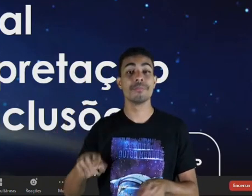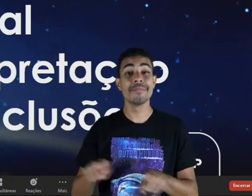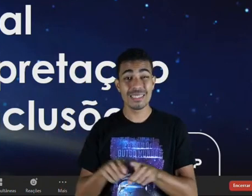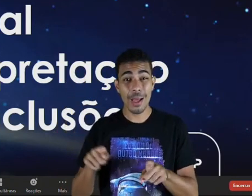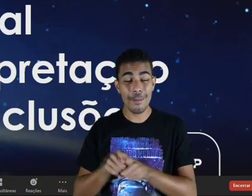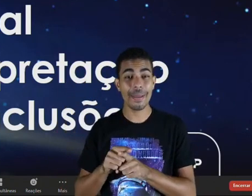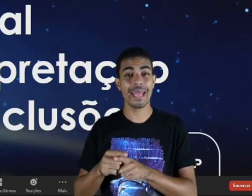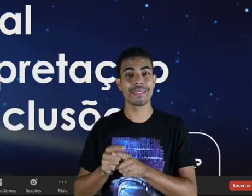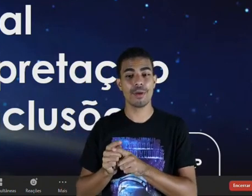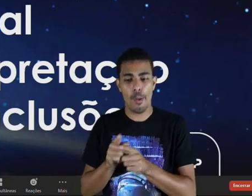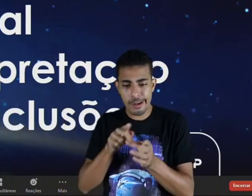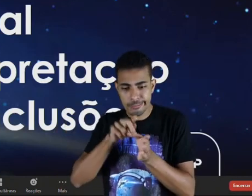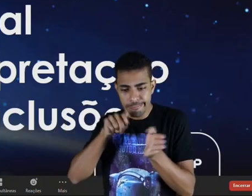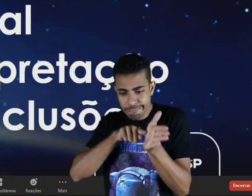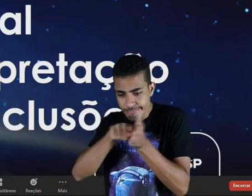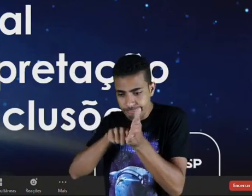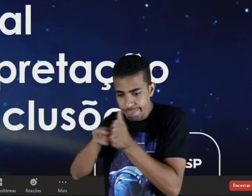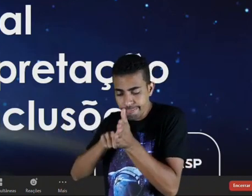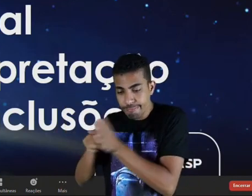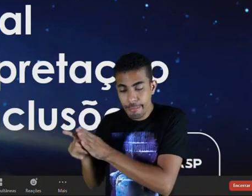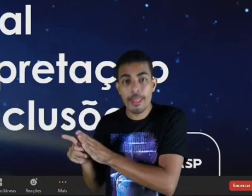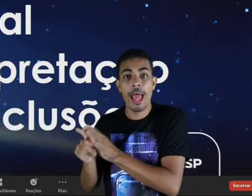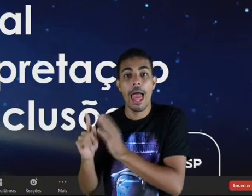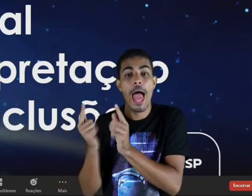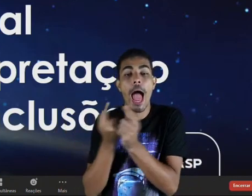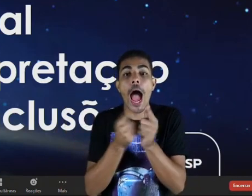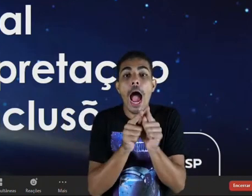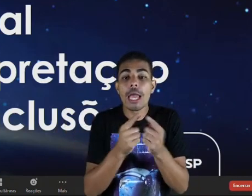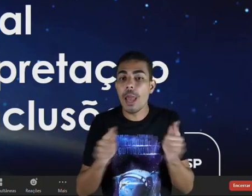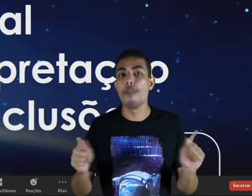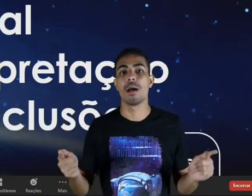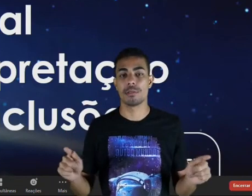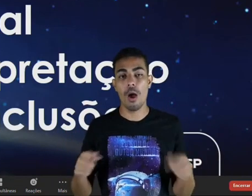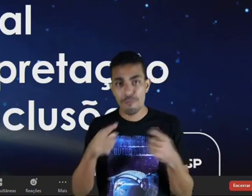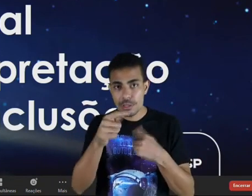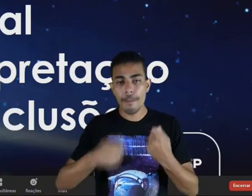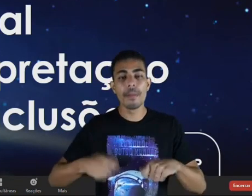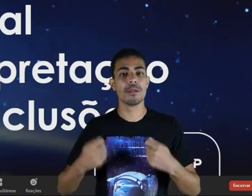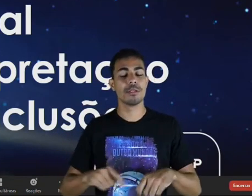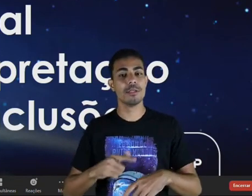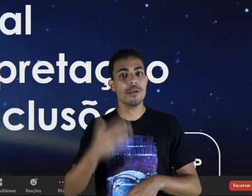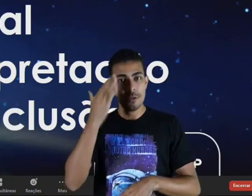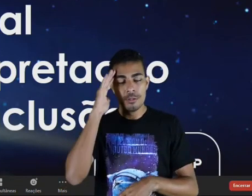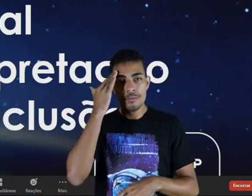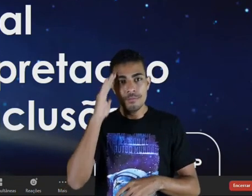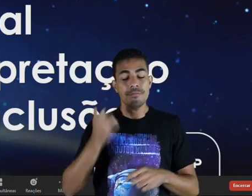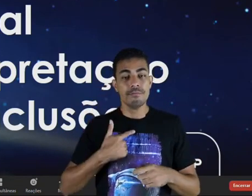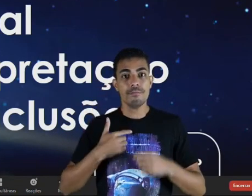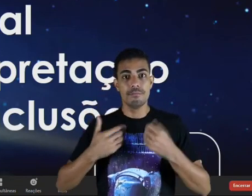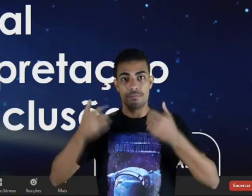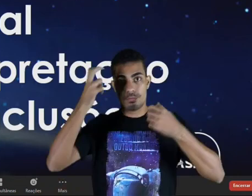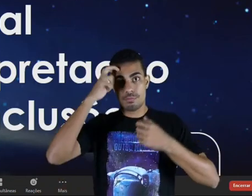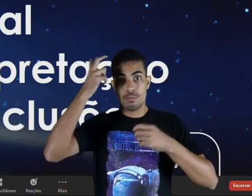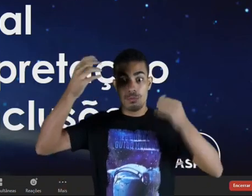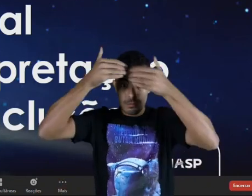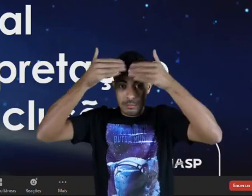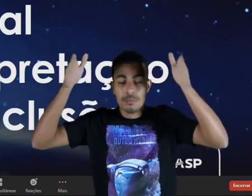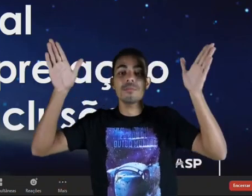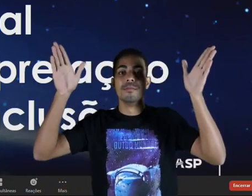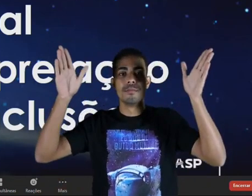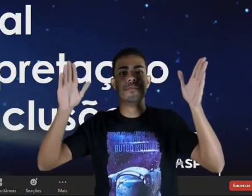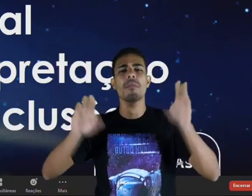gramatical. Procure, assim, é até bom para... Tá vendo como é que a Bíblia também aumenta a cultura? O que é o objeto aqui? Qual